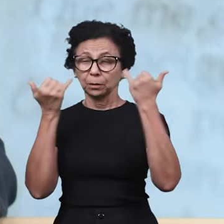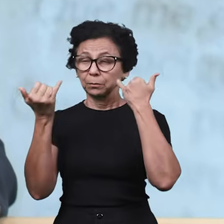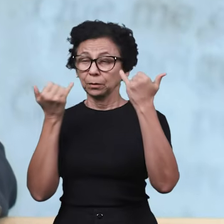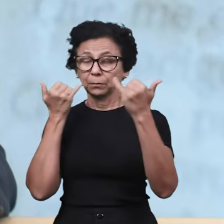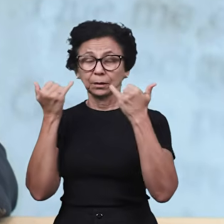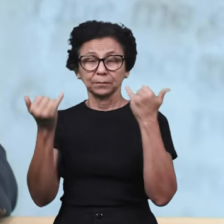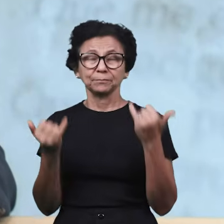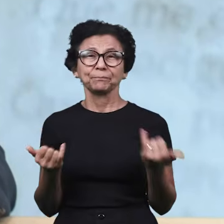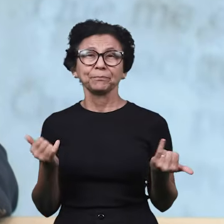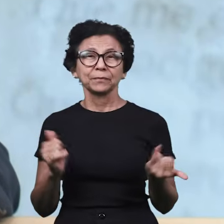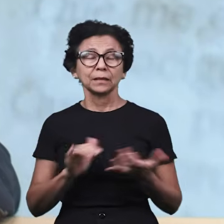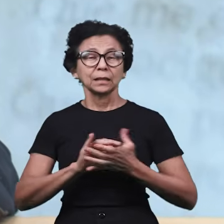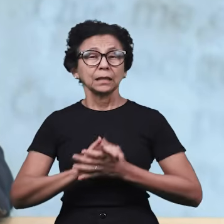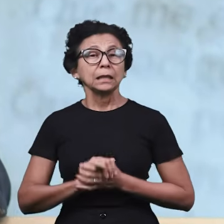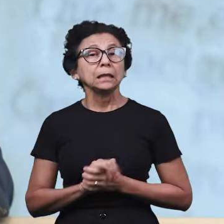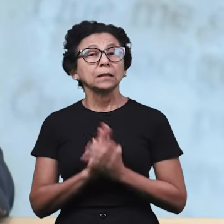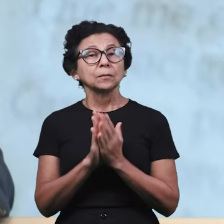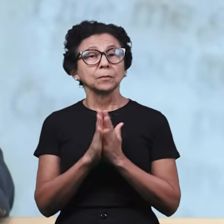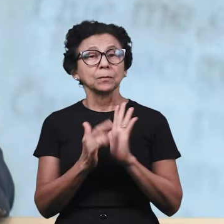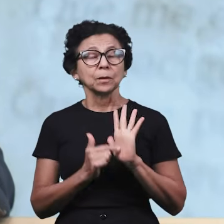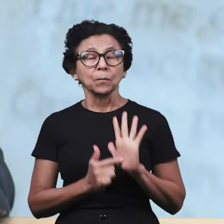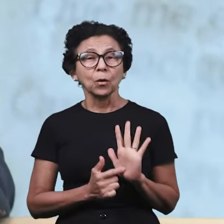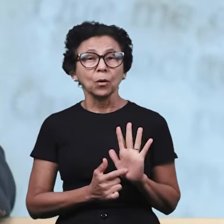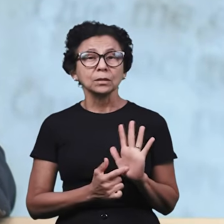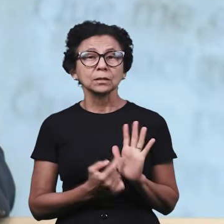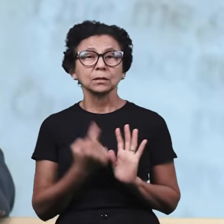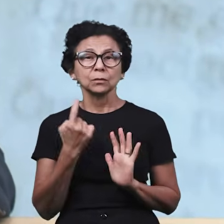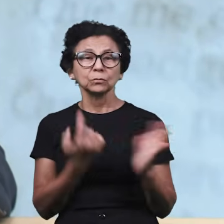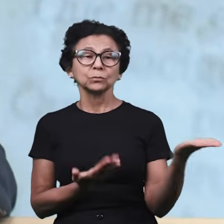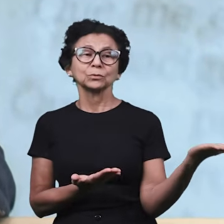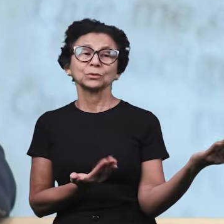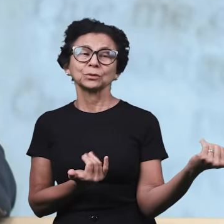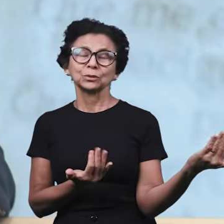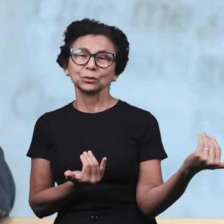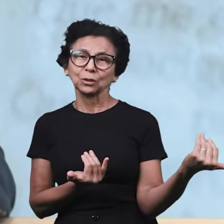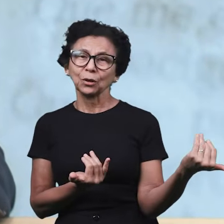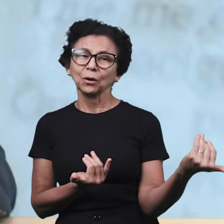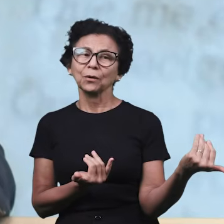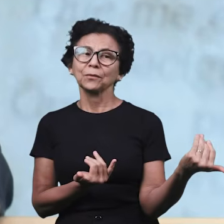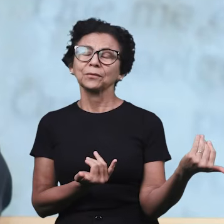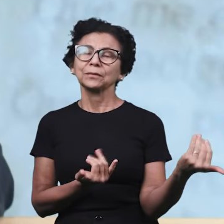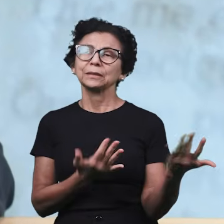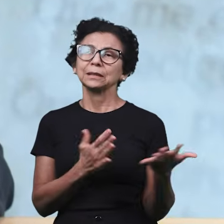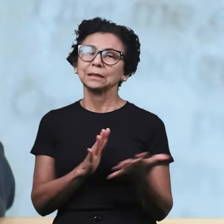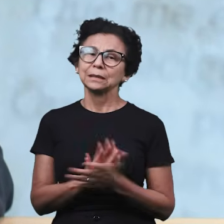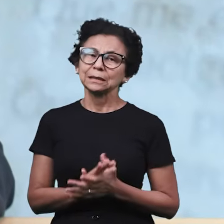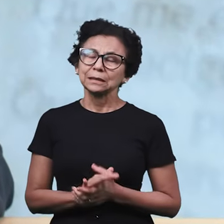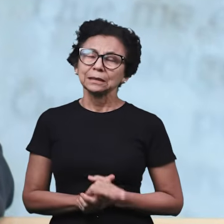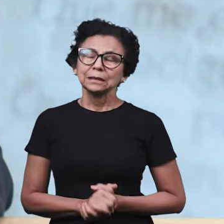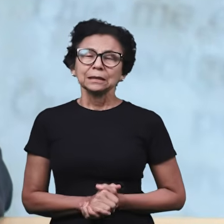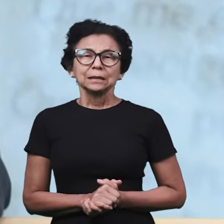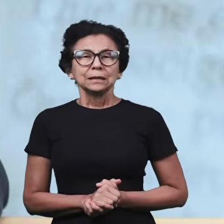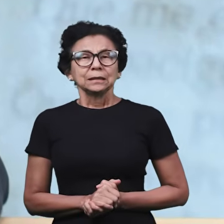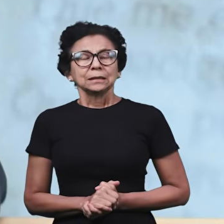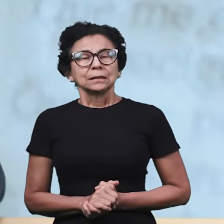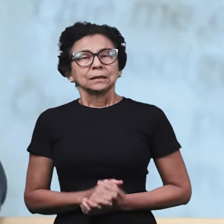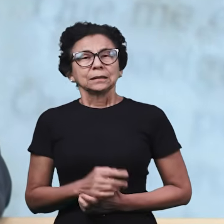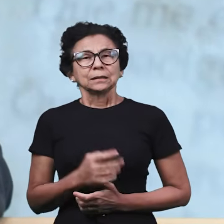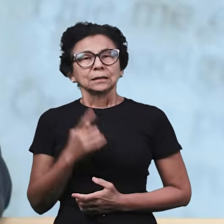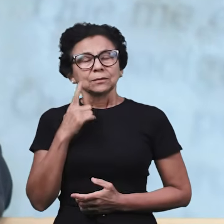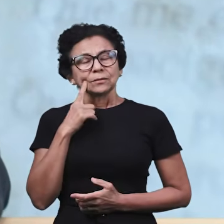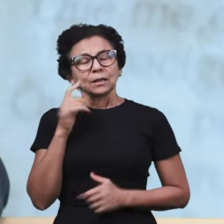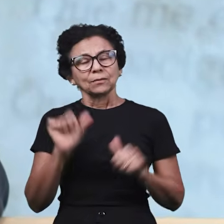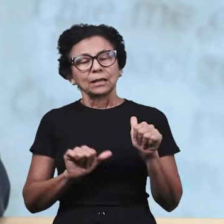na Bíblia que passa por essa situação de ter que discernir opiniões. Esse jovem é o filho de